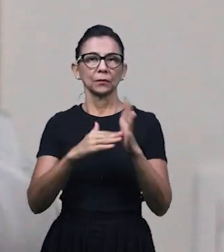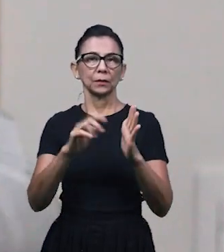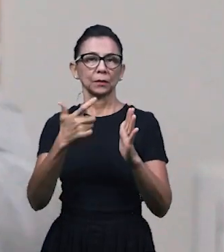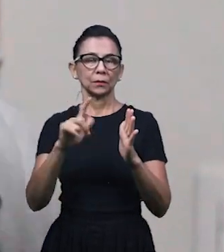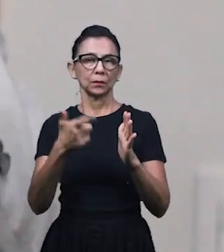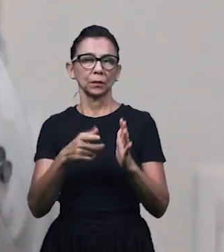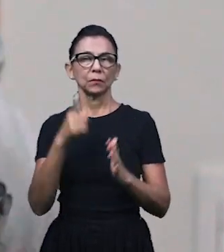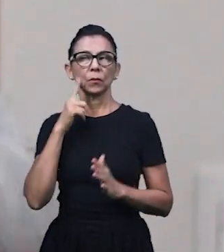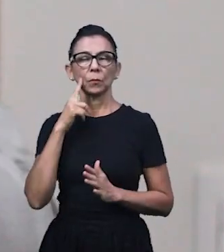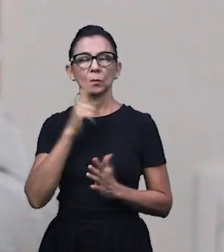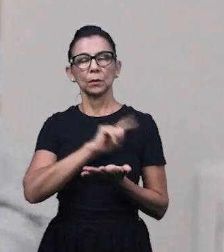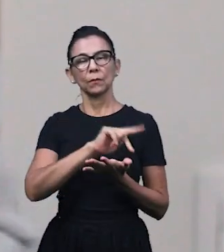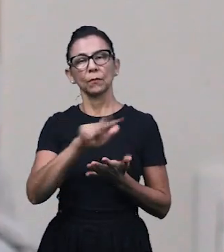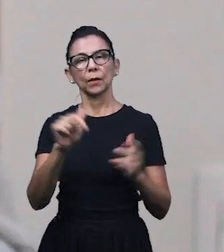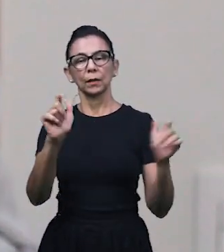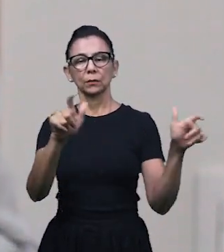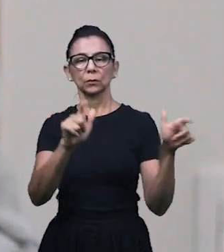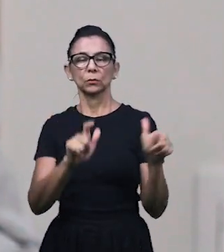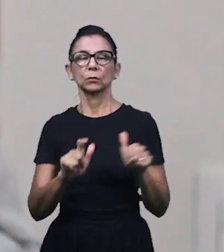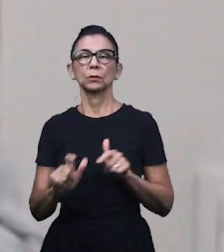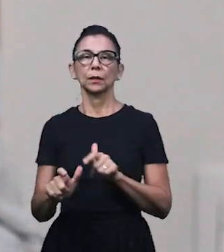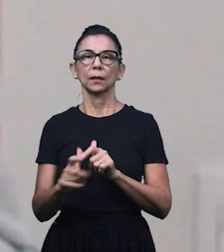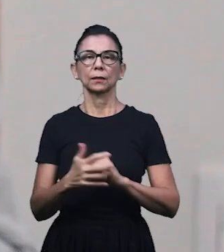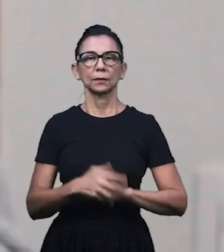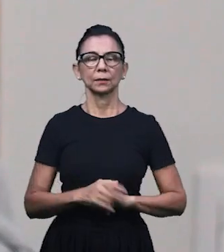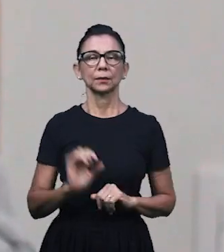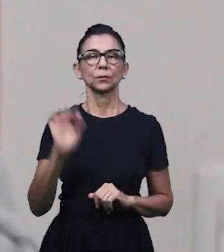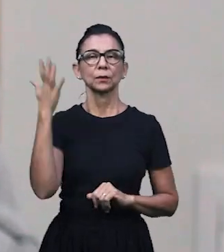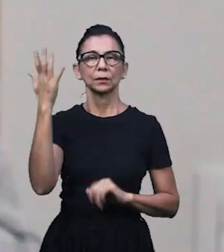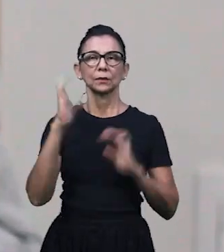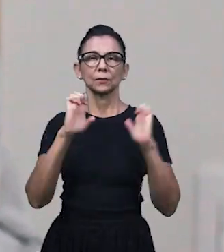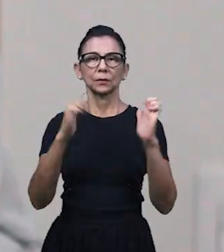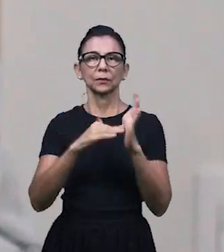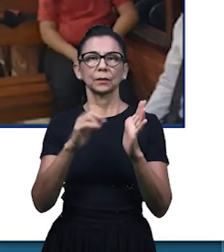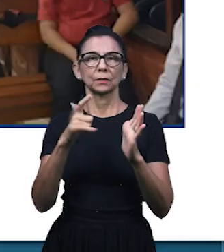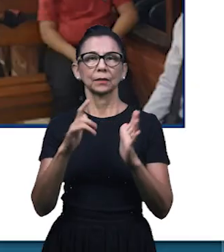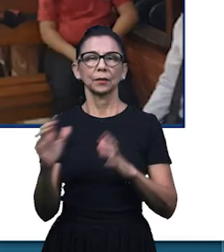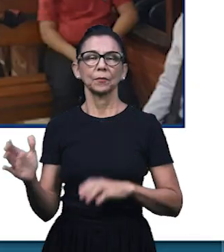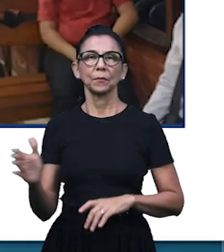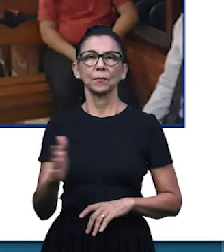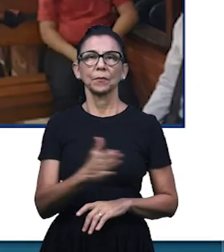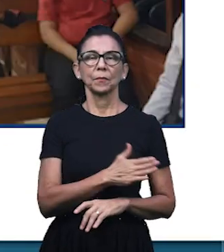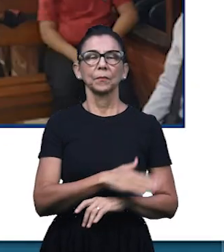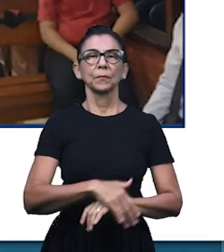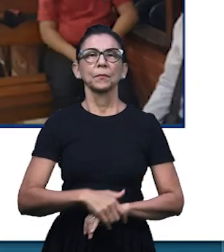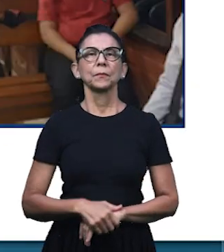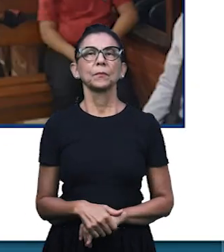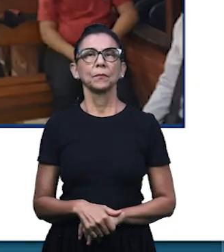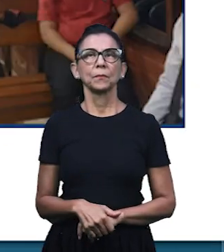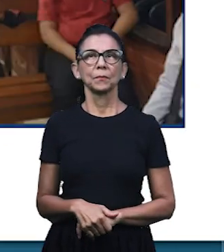numa sequência, diversos lugares onde aconteceu o Evangelho Sem Fronteiras nesta semana.